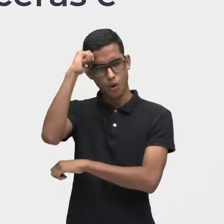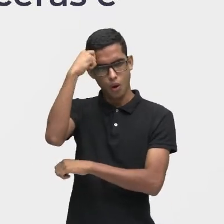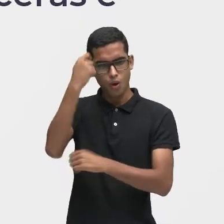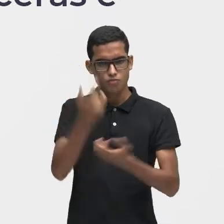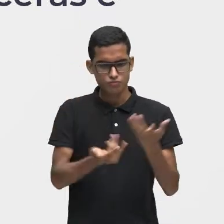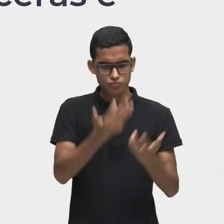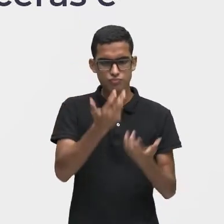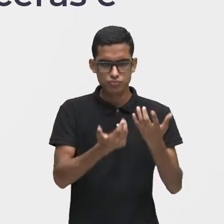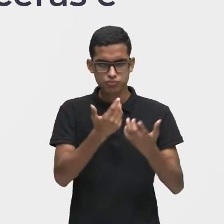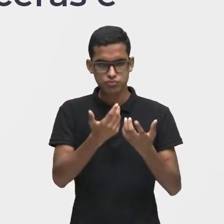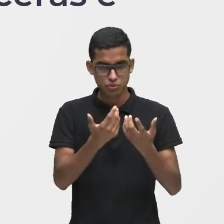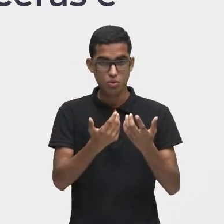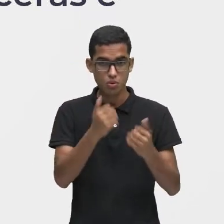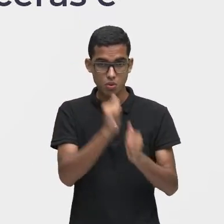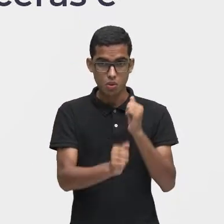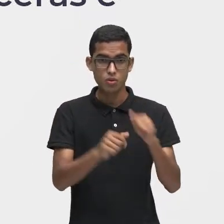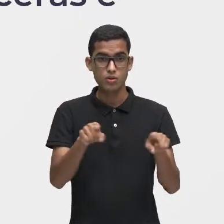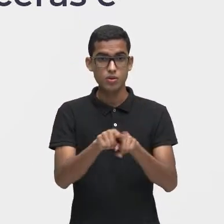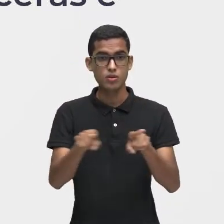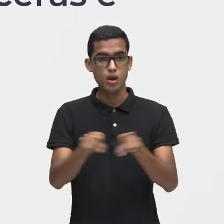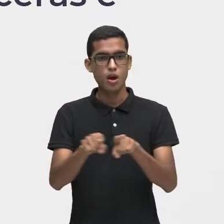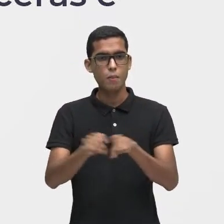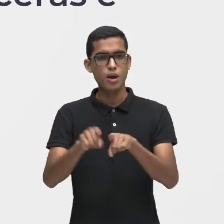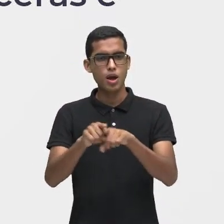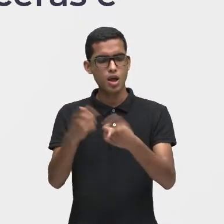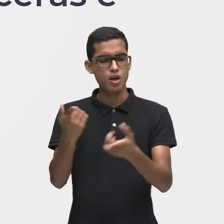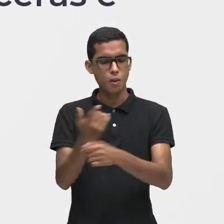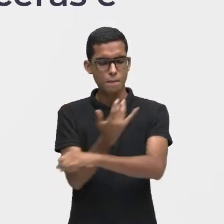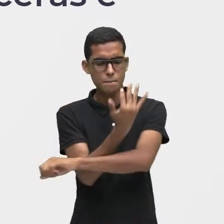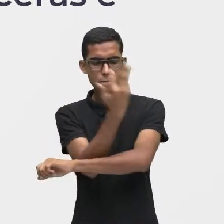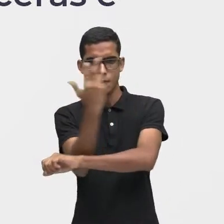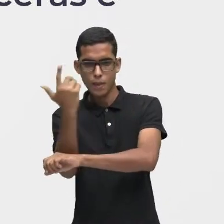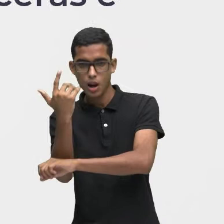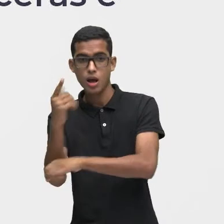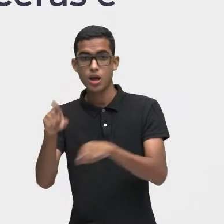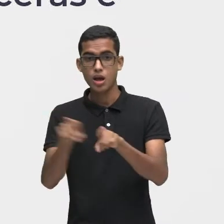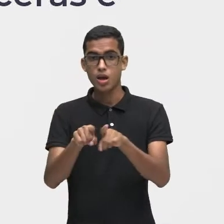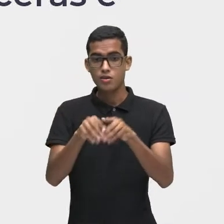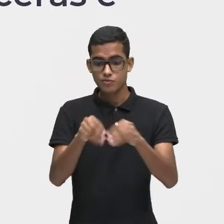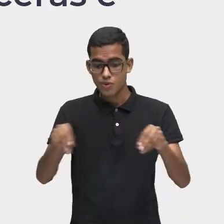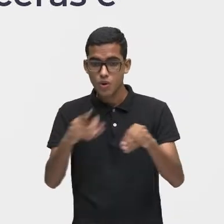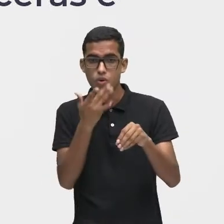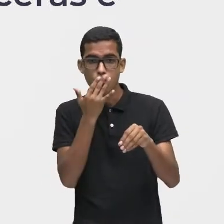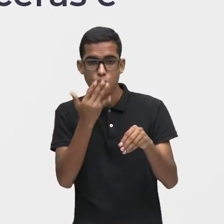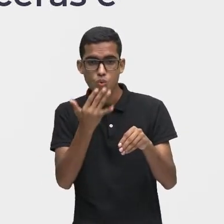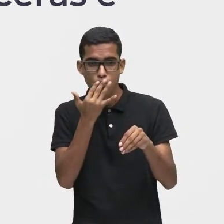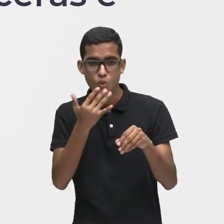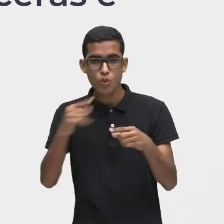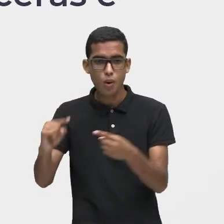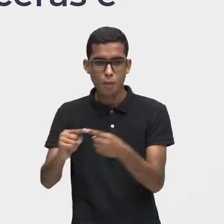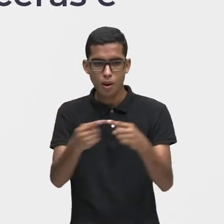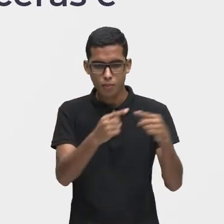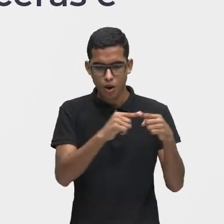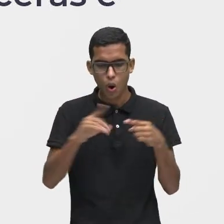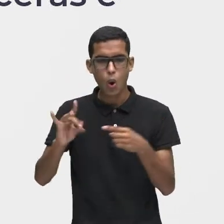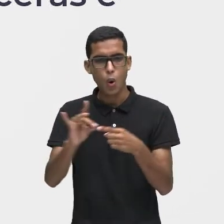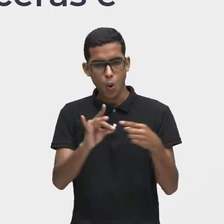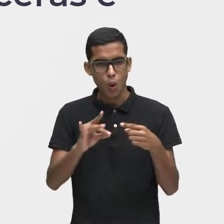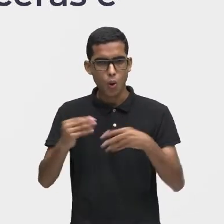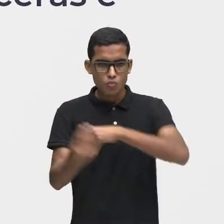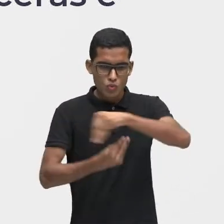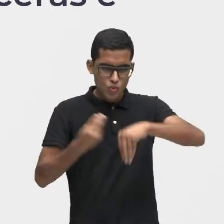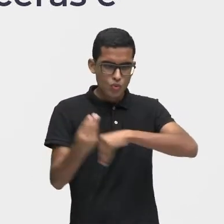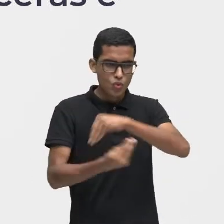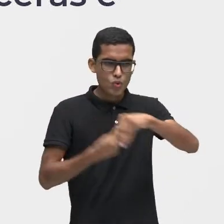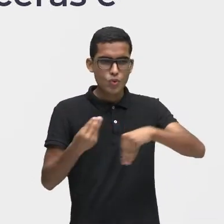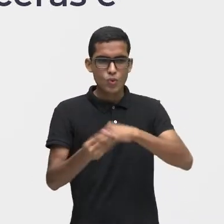de terra colorida, combinadas a aglutinantes para dar viscosidade e fixar o pigmento.